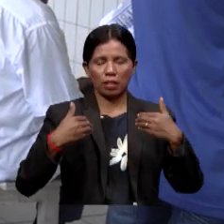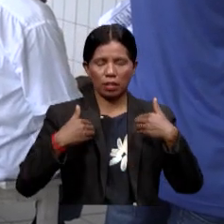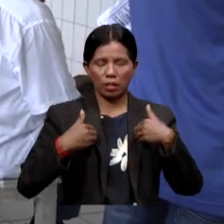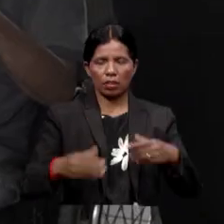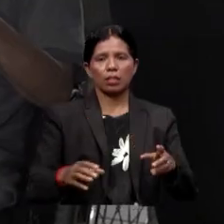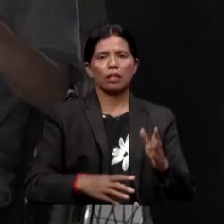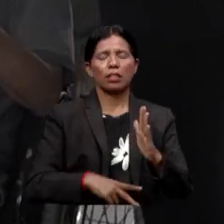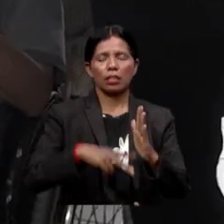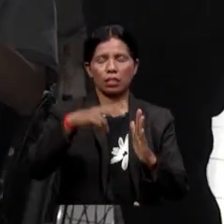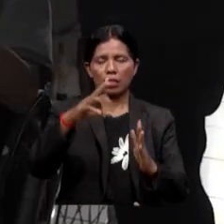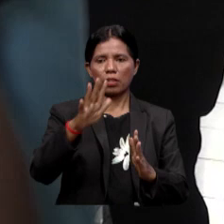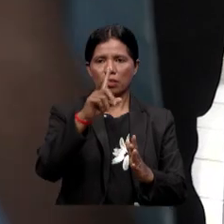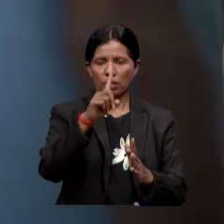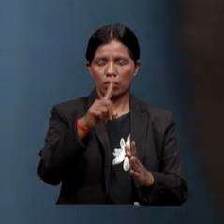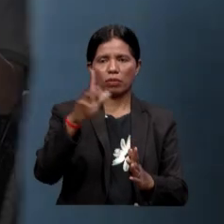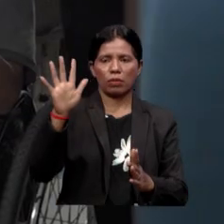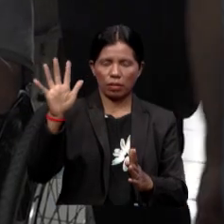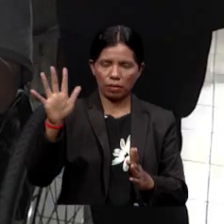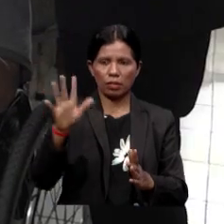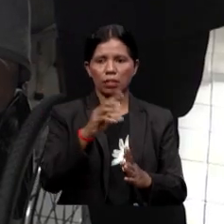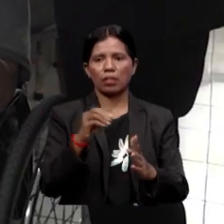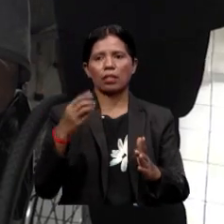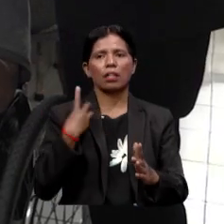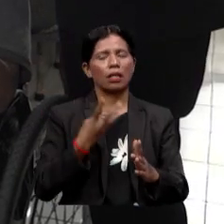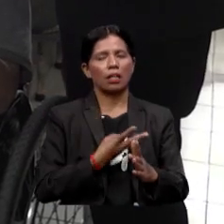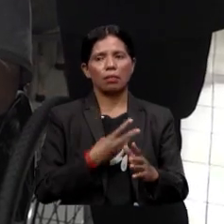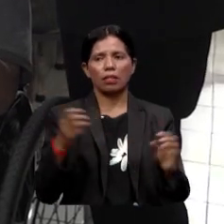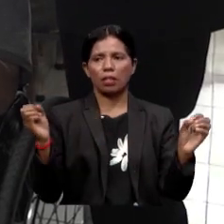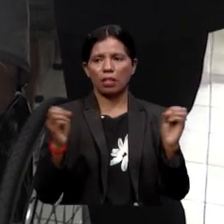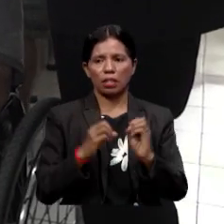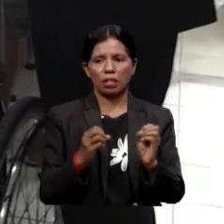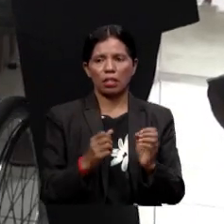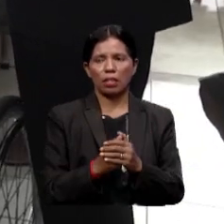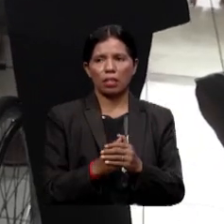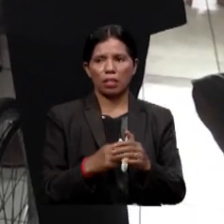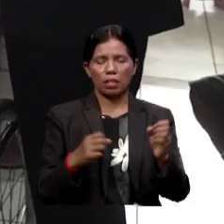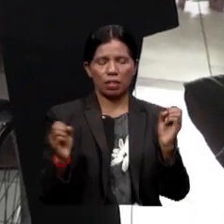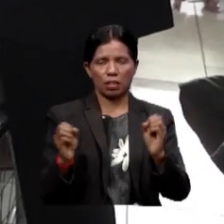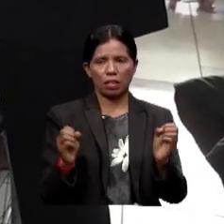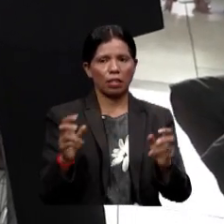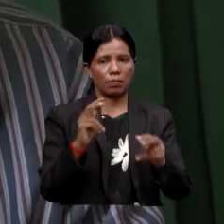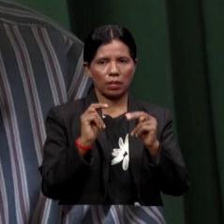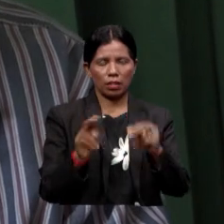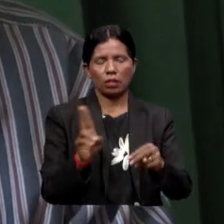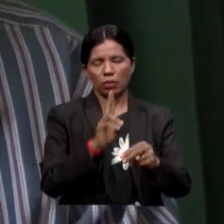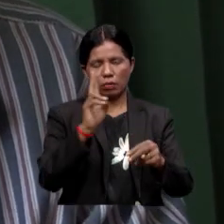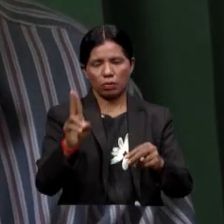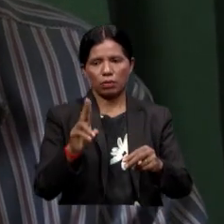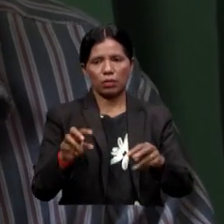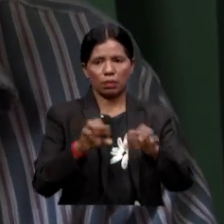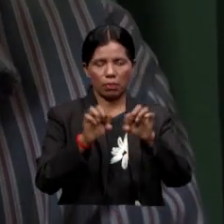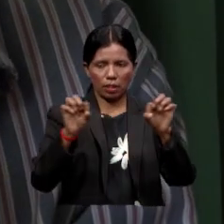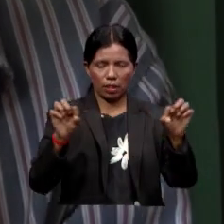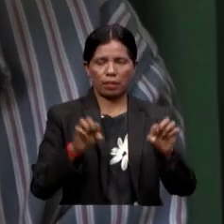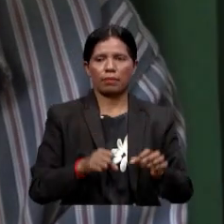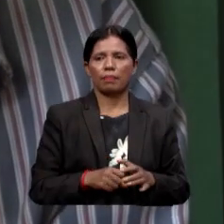até grado 5. Quando ia grado 1, né, ami lá quando lá ia obstrução, lá precisa usar mangueira.